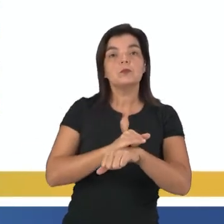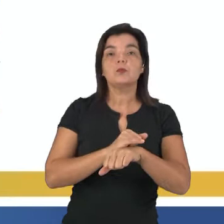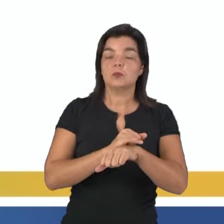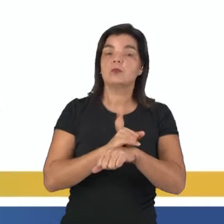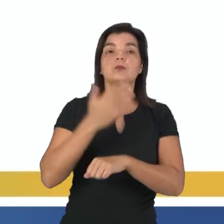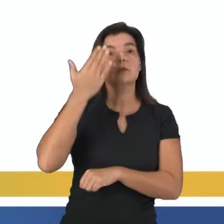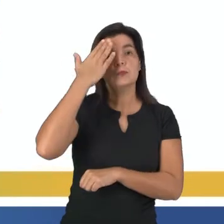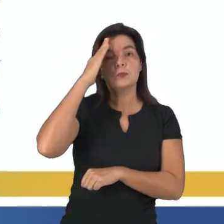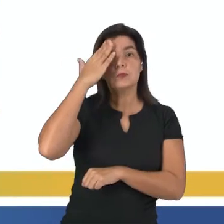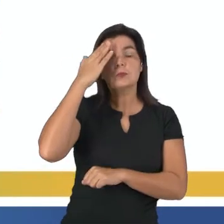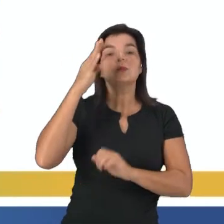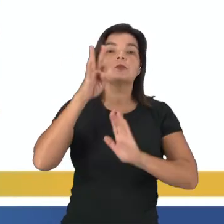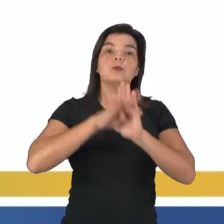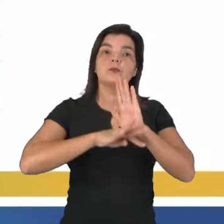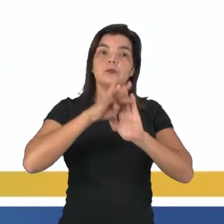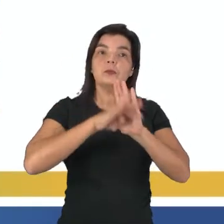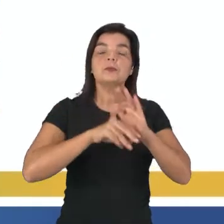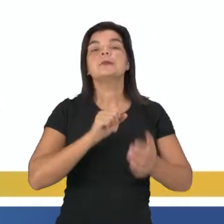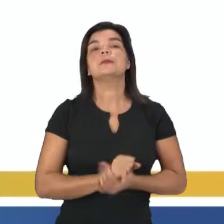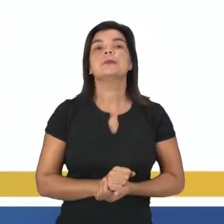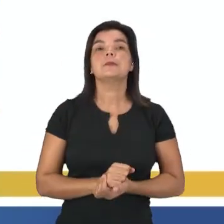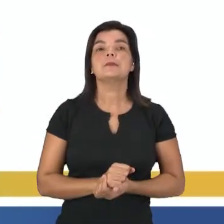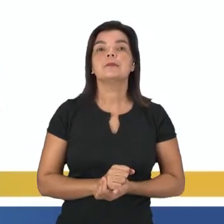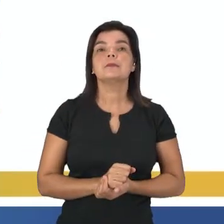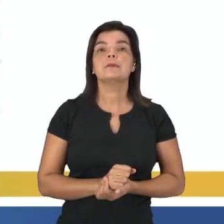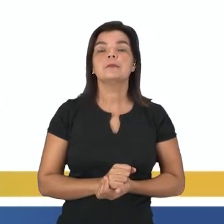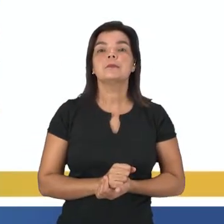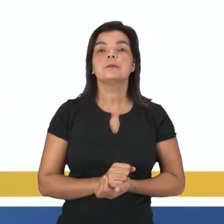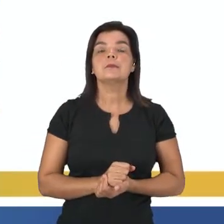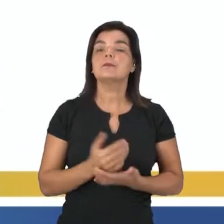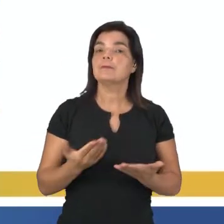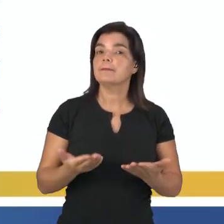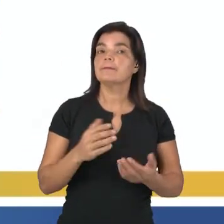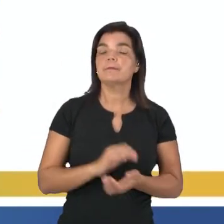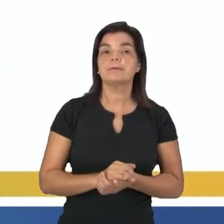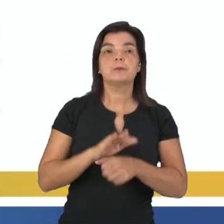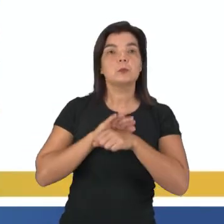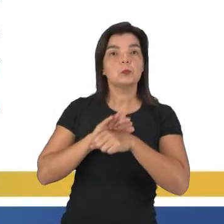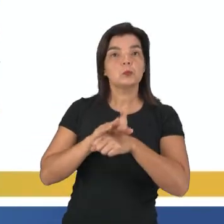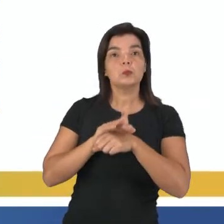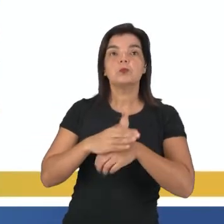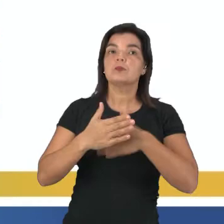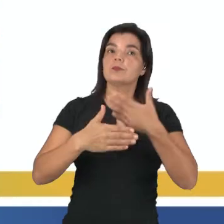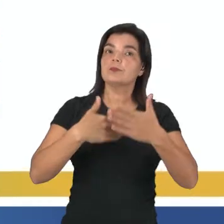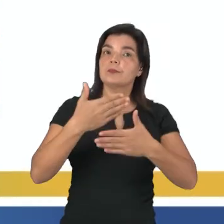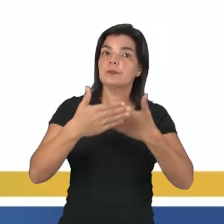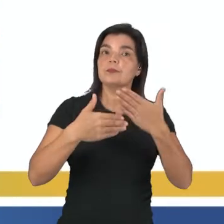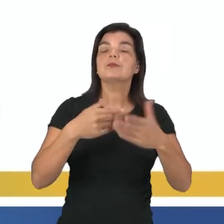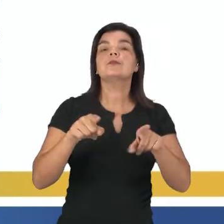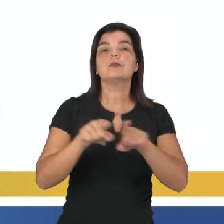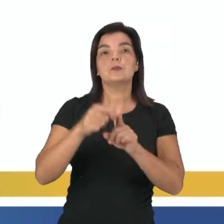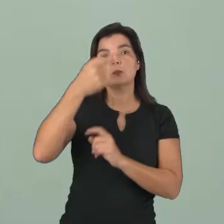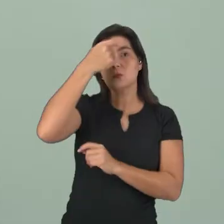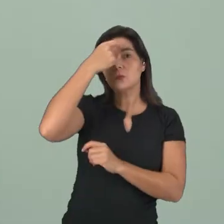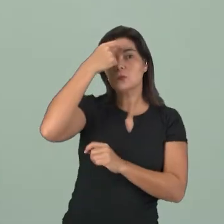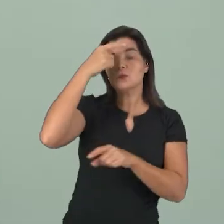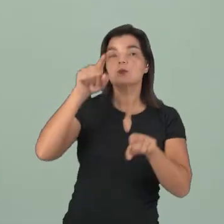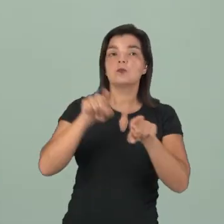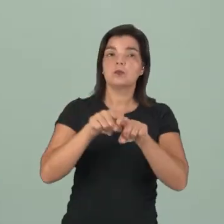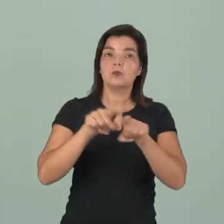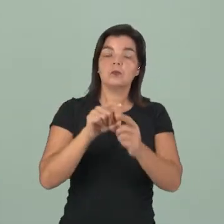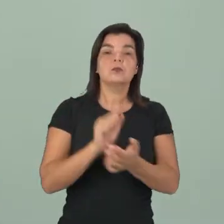completa compreensão de texto, tá? Então, auxiliado a esses processos aí, né, cognitivo,